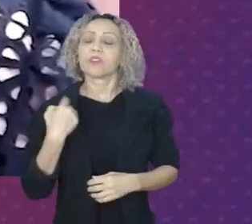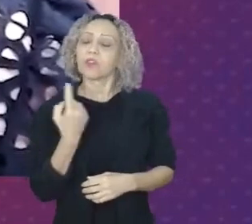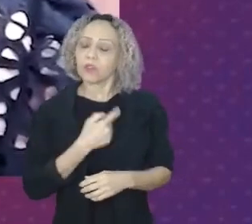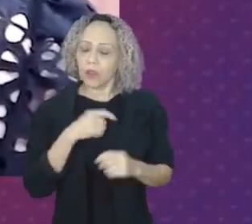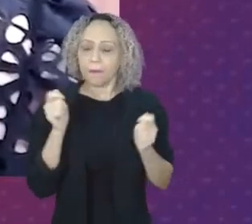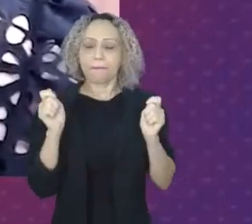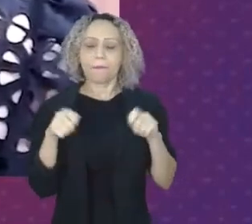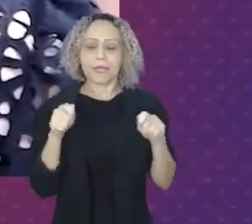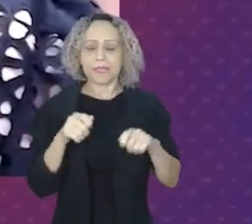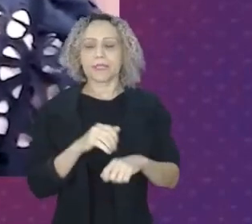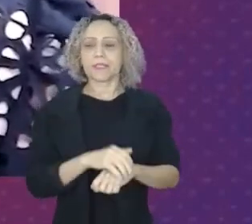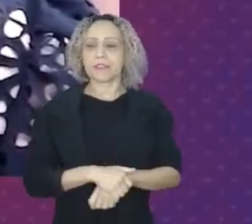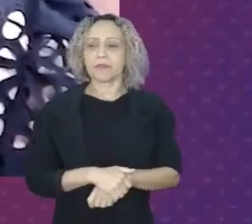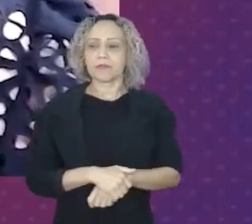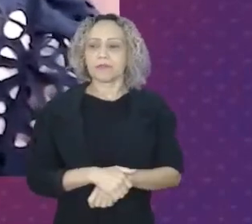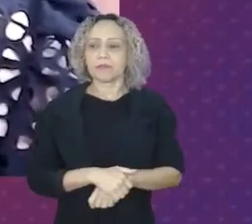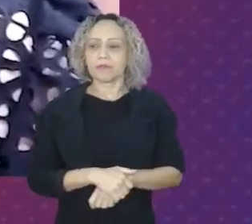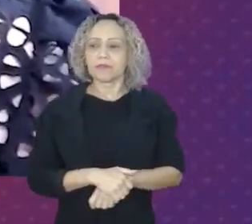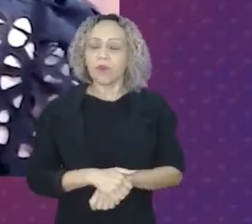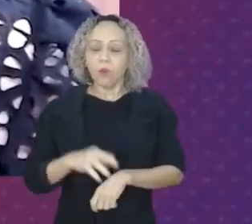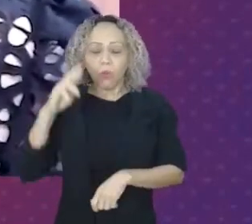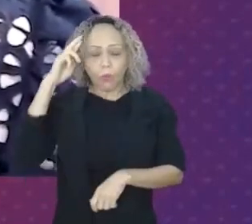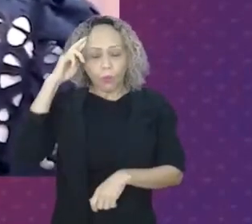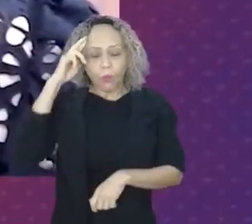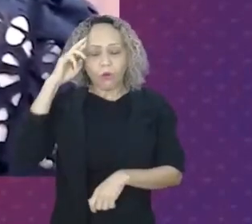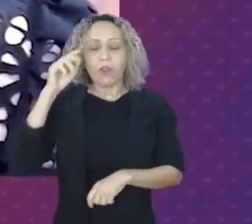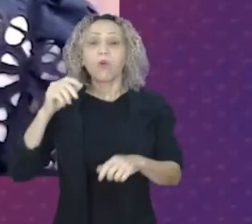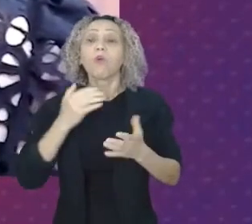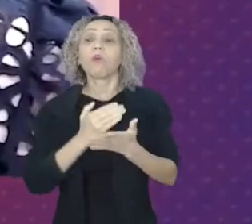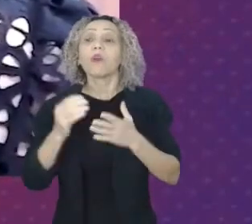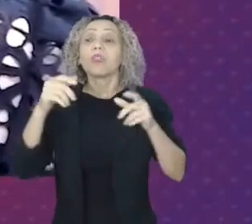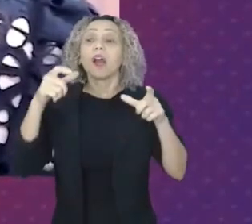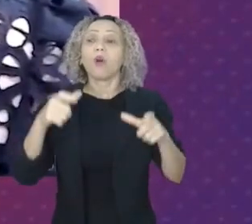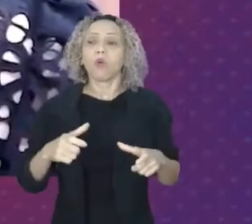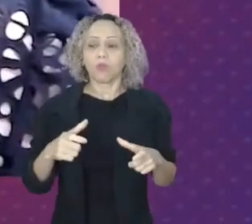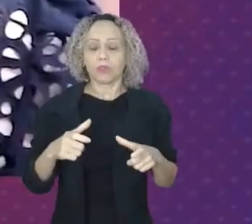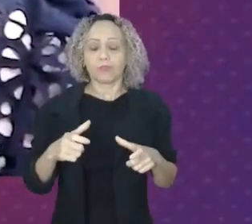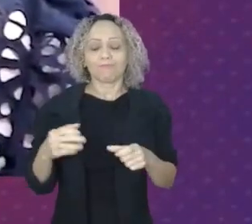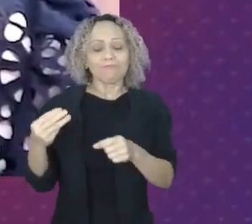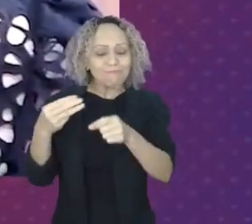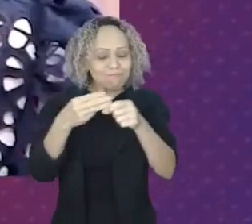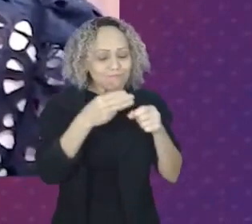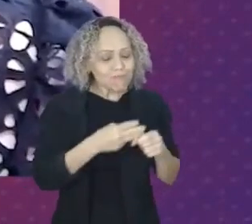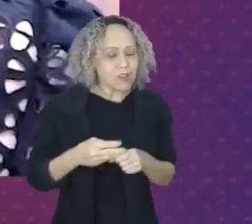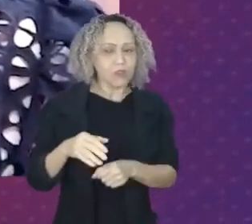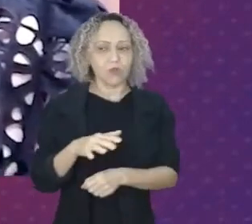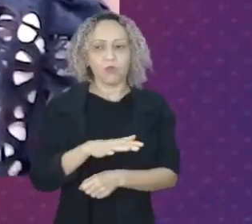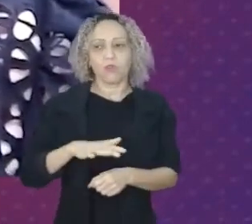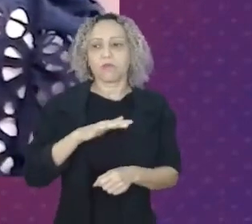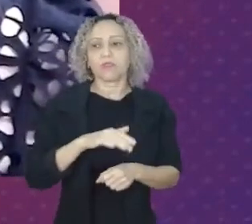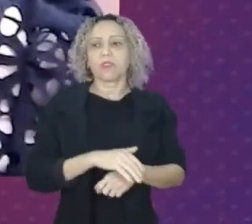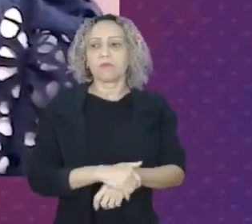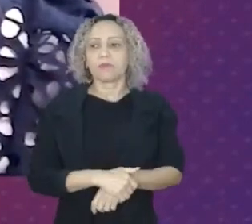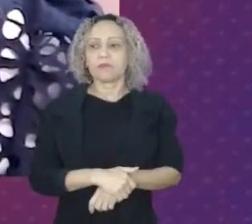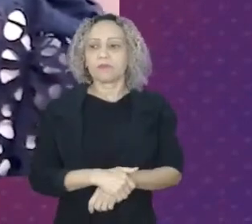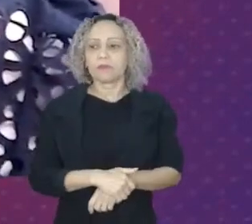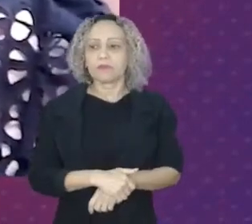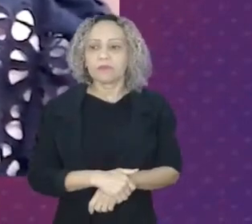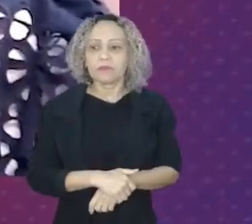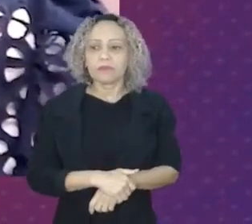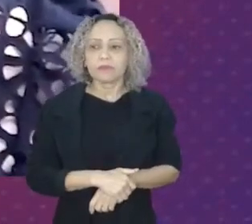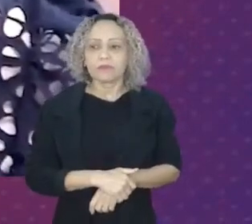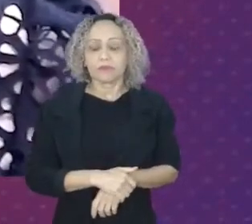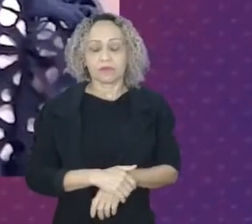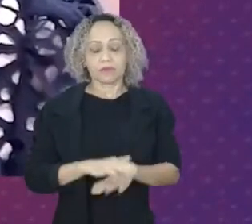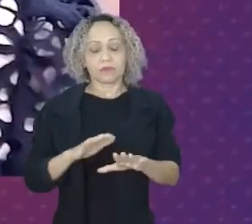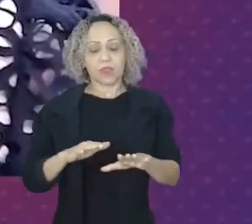precisamos de enfrentar. E a reflexão começa mesmo no município, de ver qual que é a realidade de trabalho a